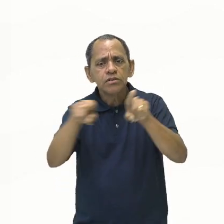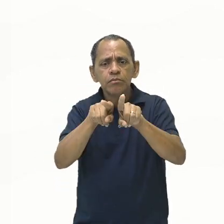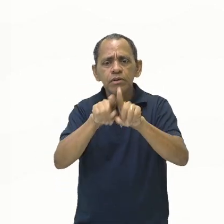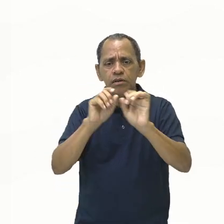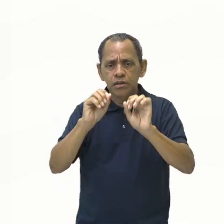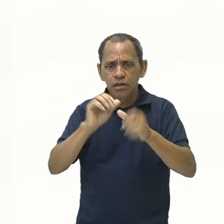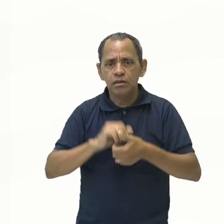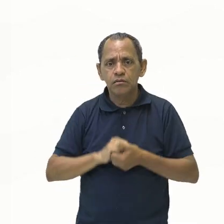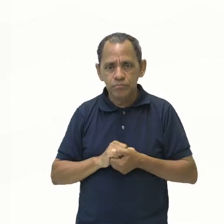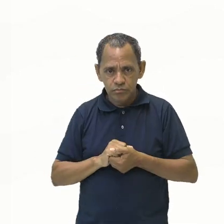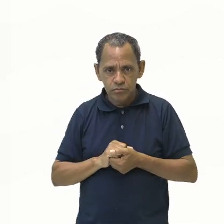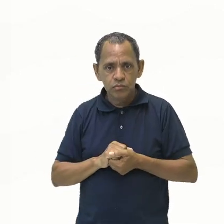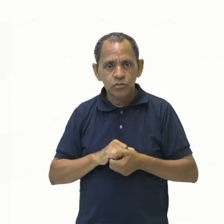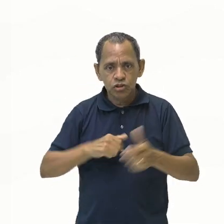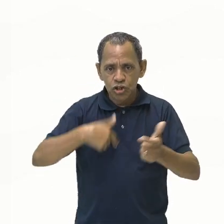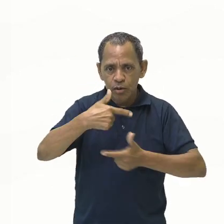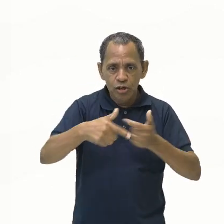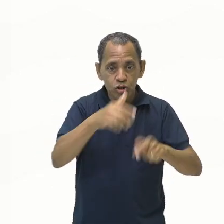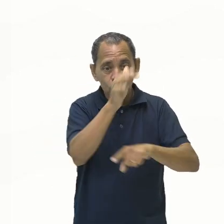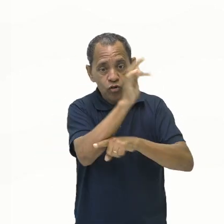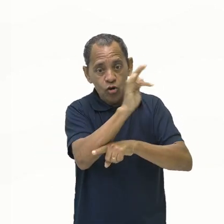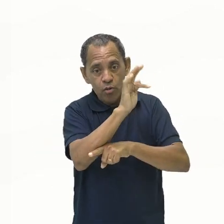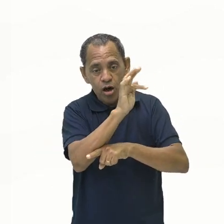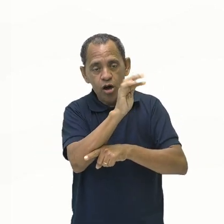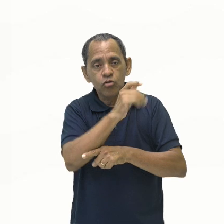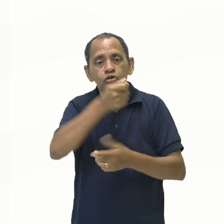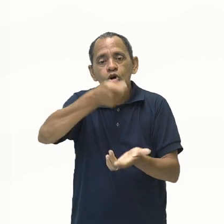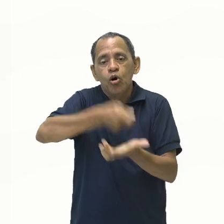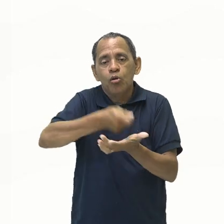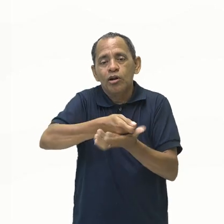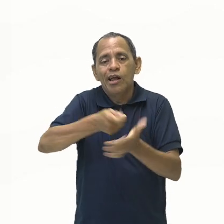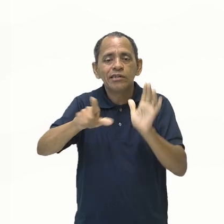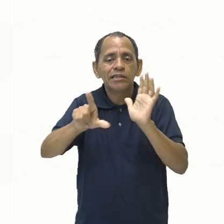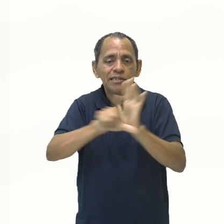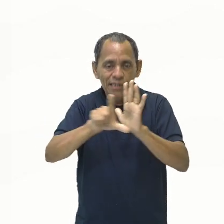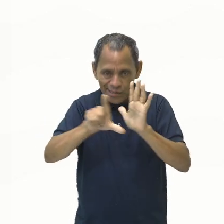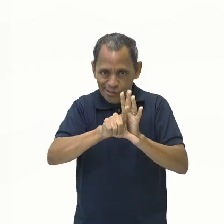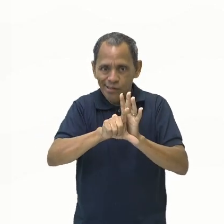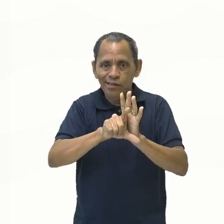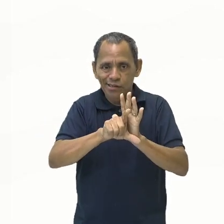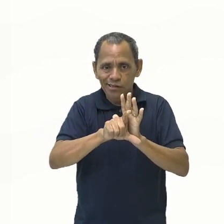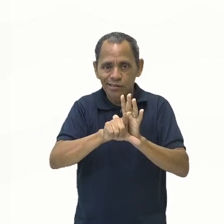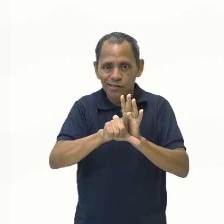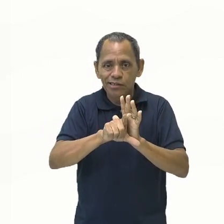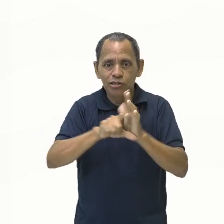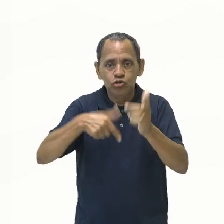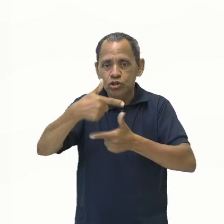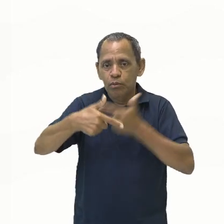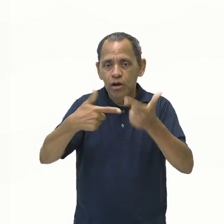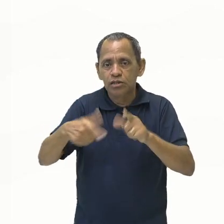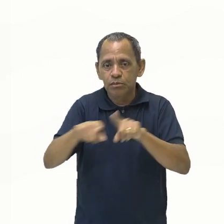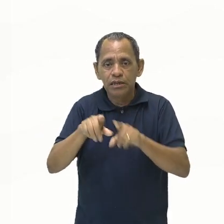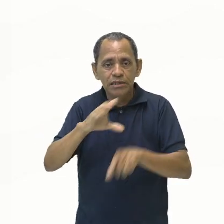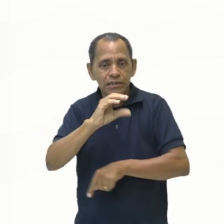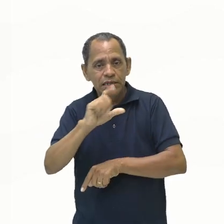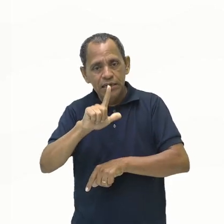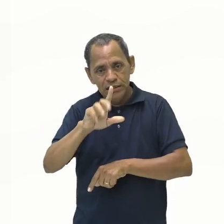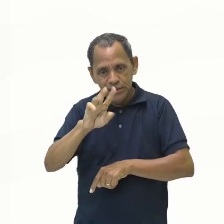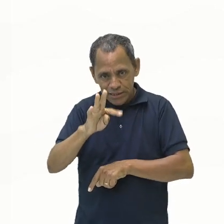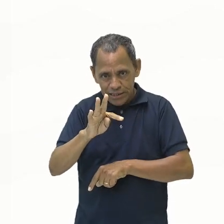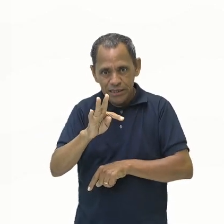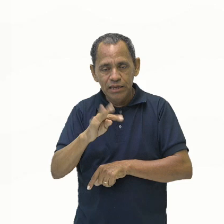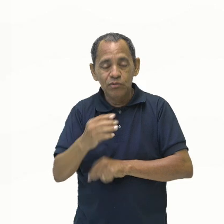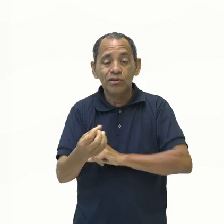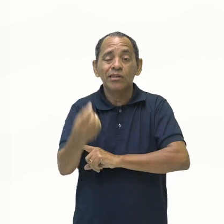é em relação à rigidez nas leis trabalhistas. A gente está falando que a CLT ela foi criada lá